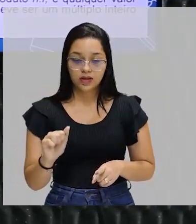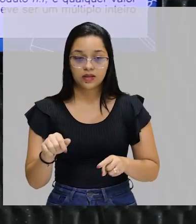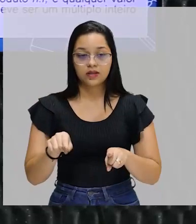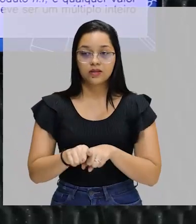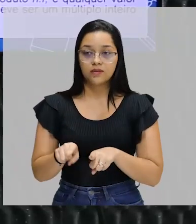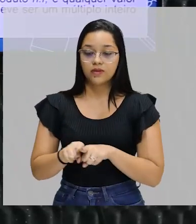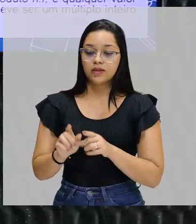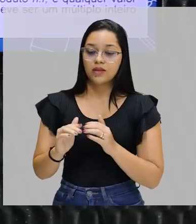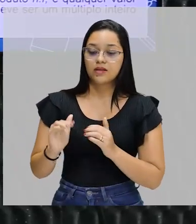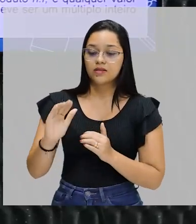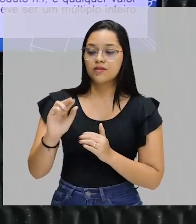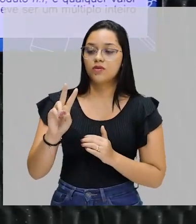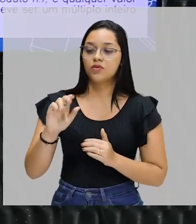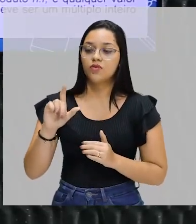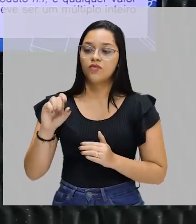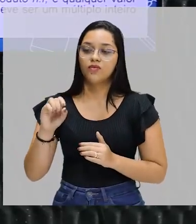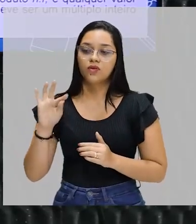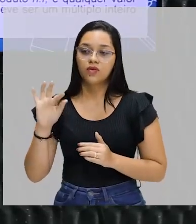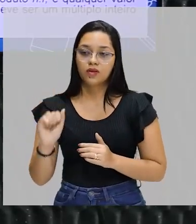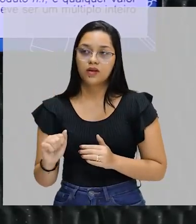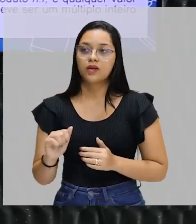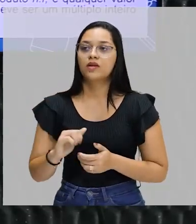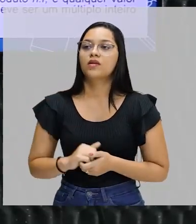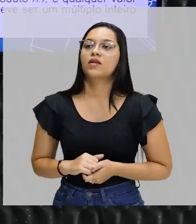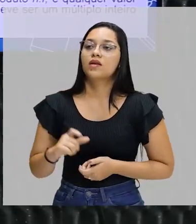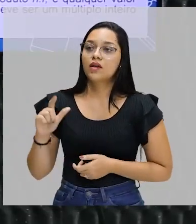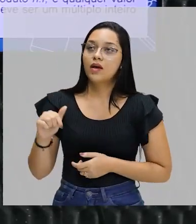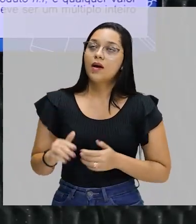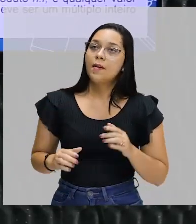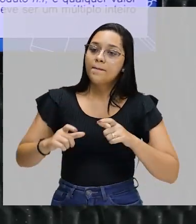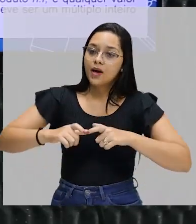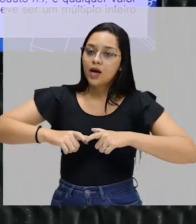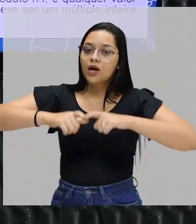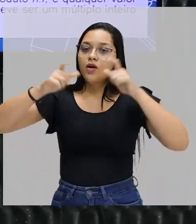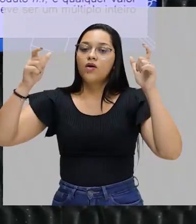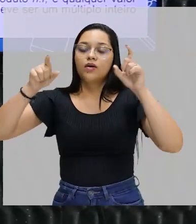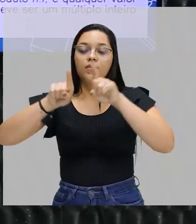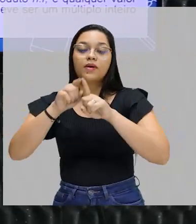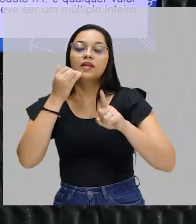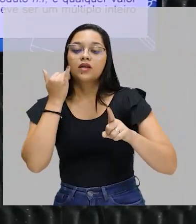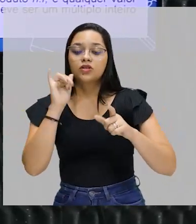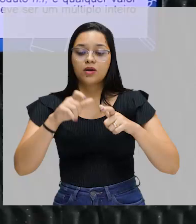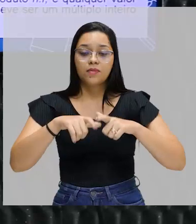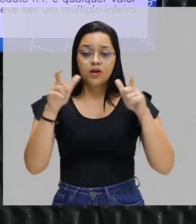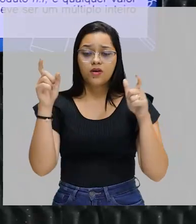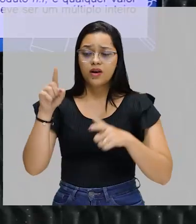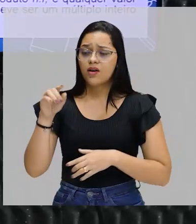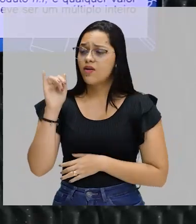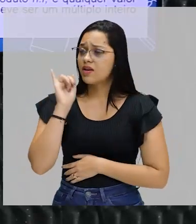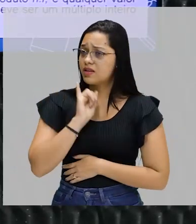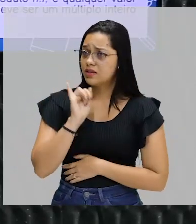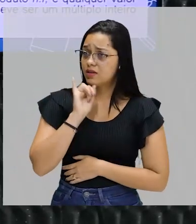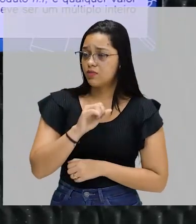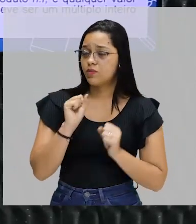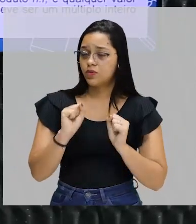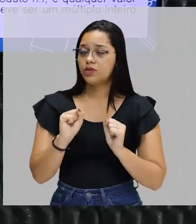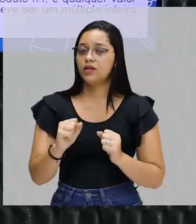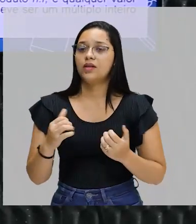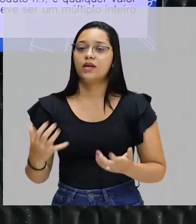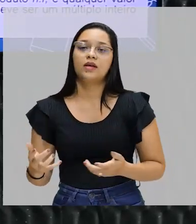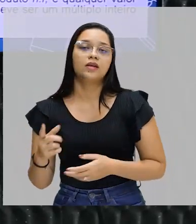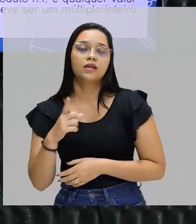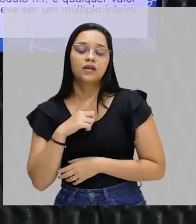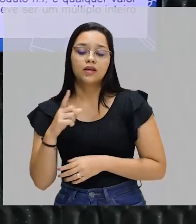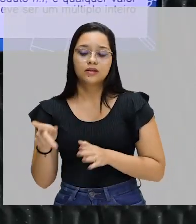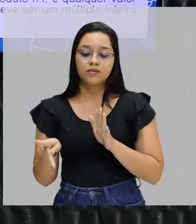ultravioleta está acima do violeta, certo? Que é de frequência maior e de energia maior. Então, esse aqui é um exemplo para a gente ver